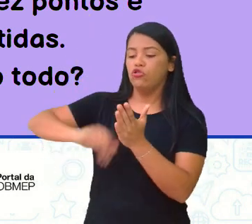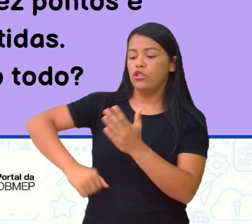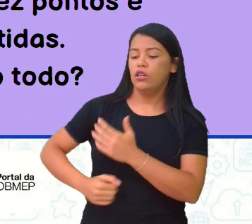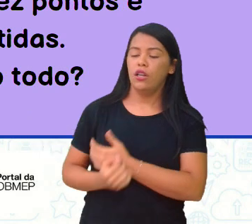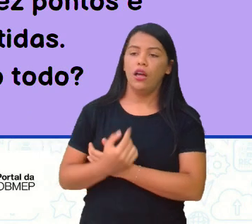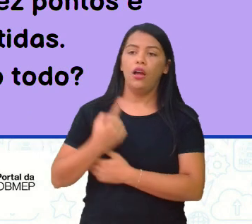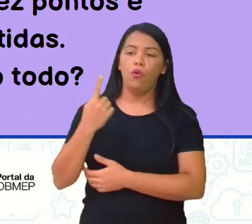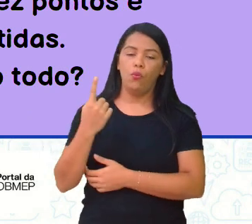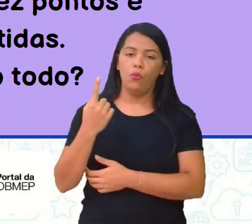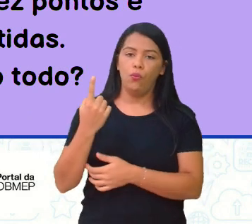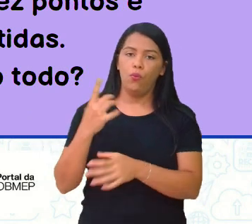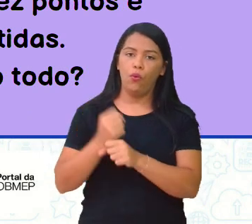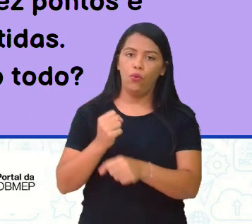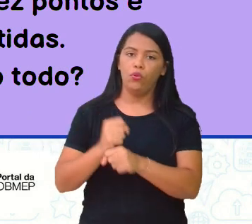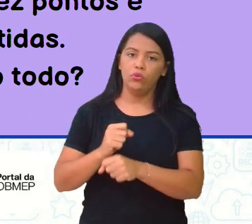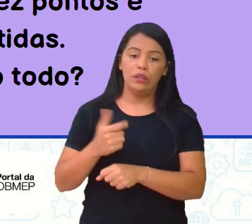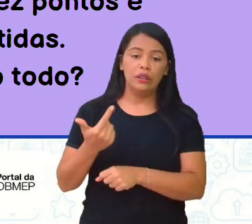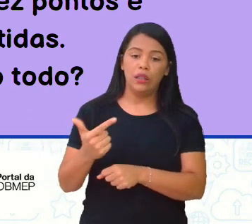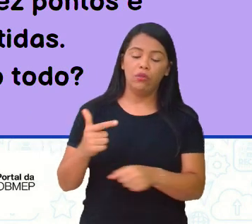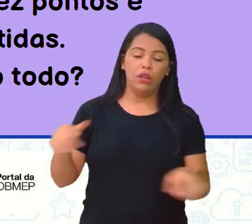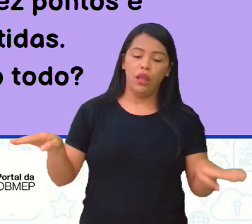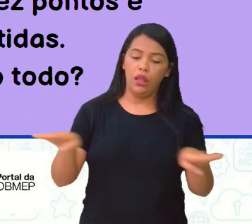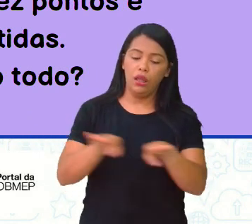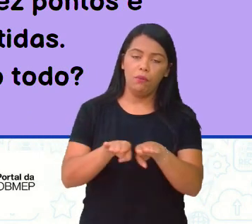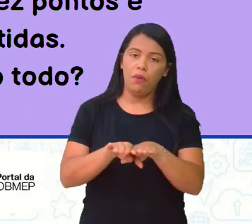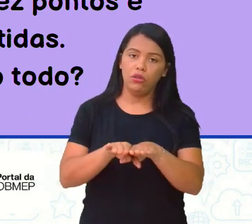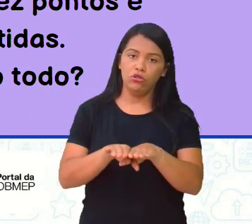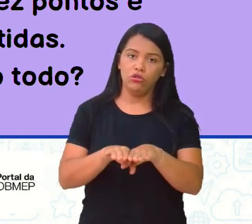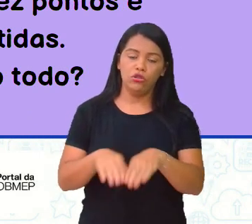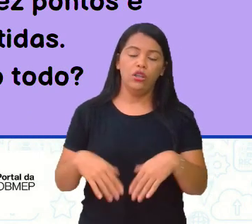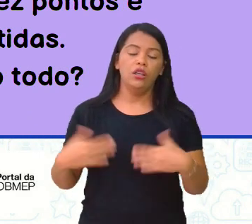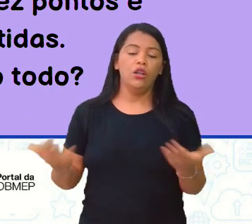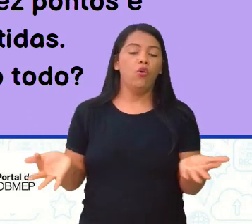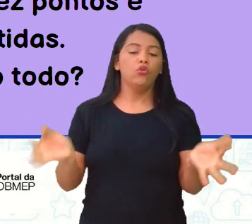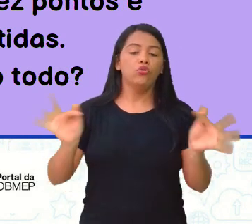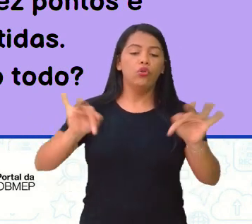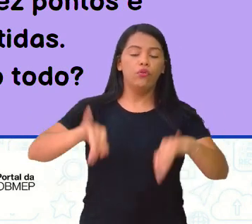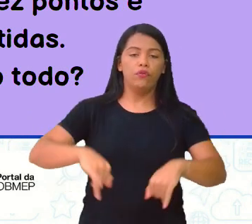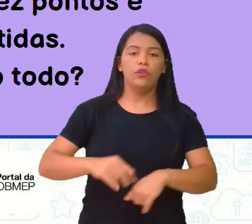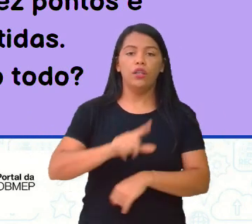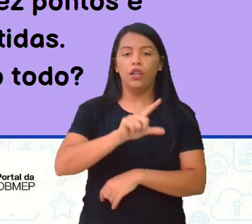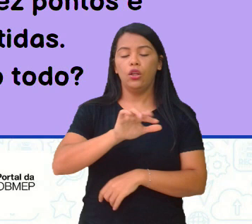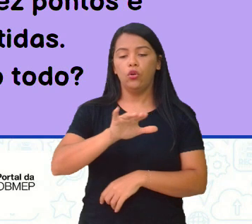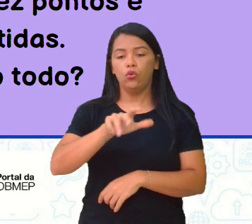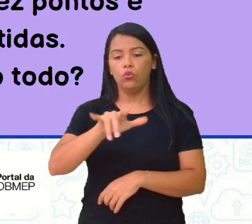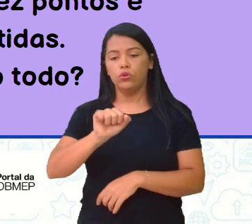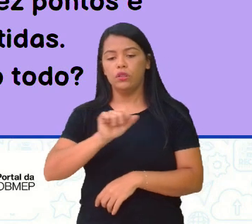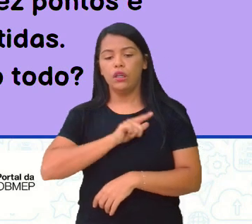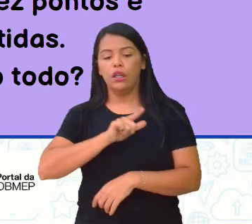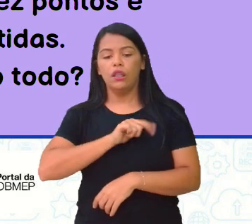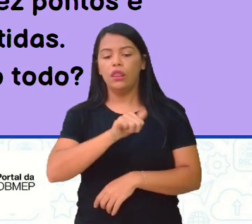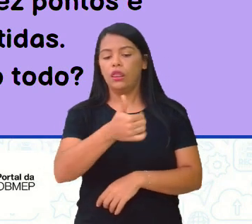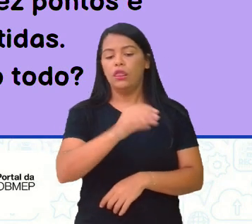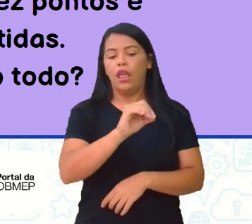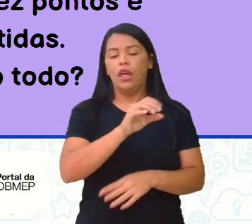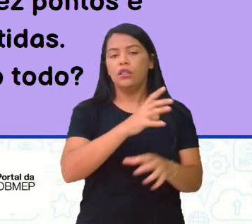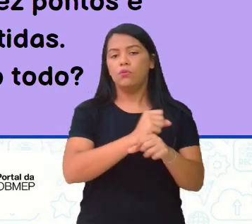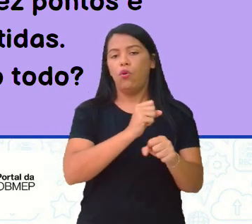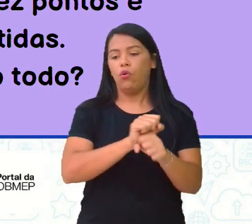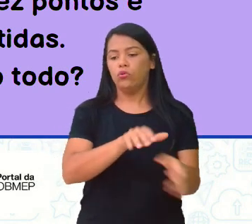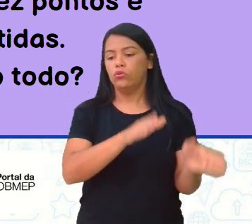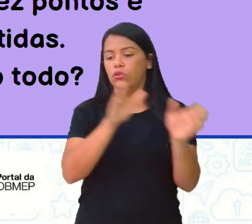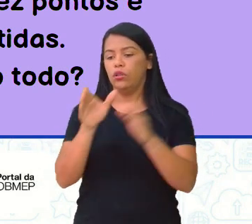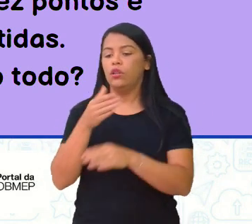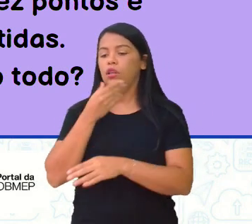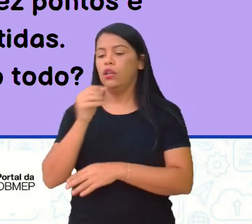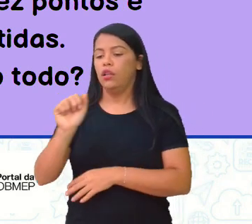não havendo empates. Ao final, Lúcia ficou com 10 pontos e Antônio